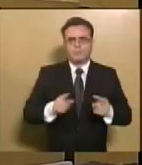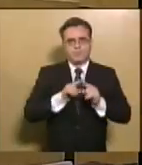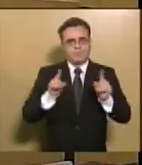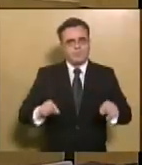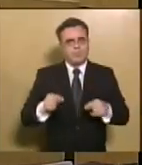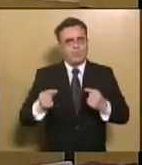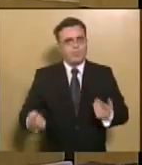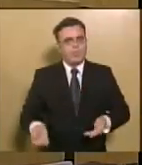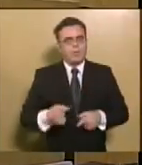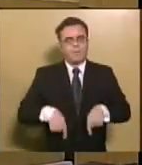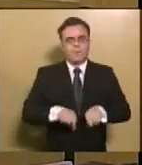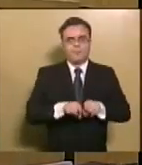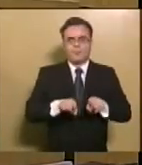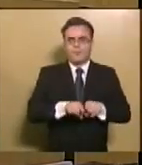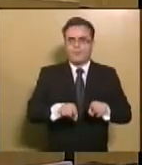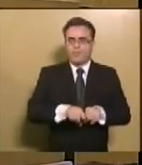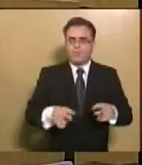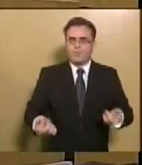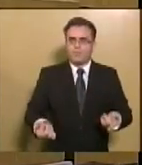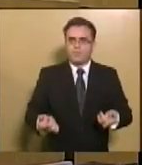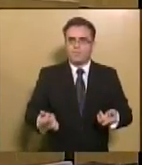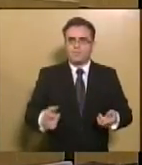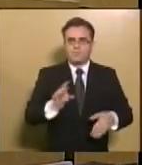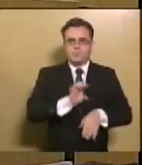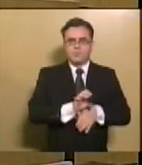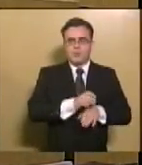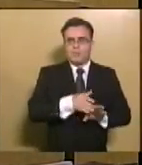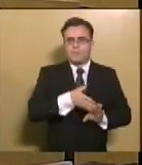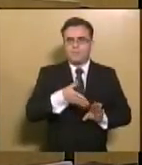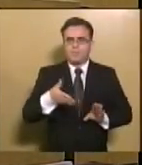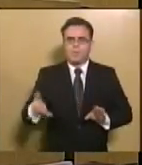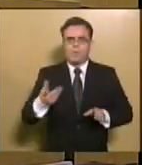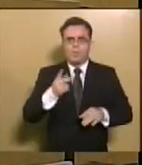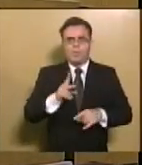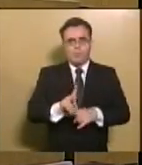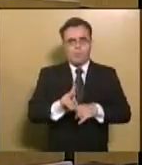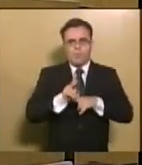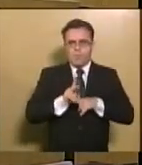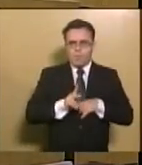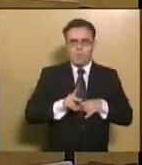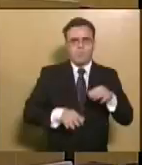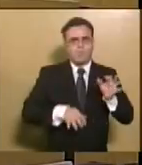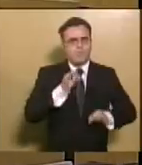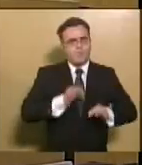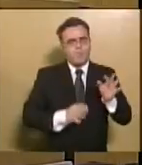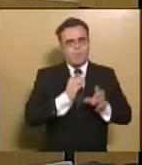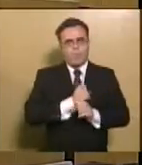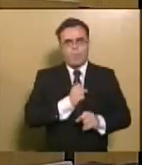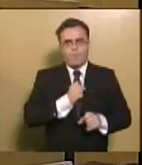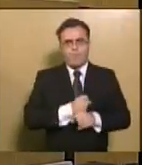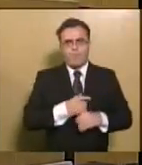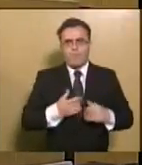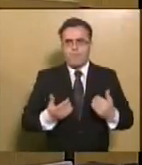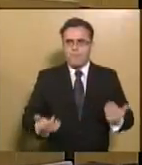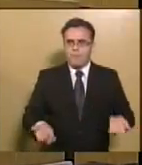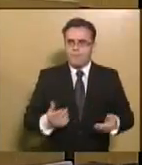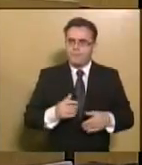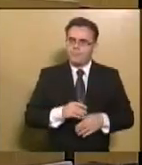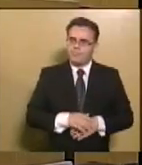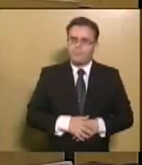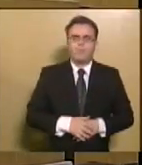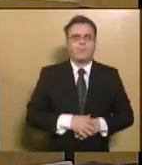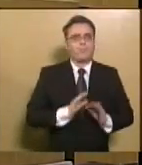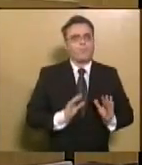que o Estado viveu também nesse período com o empréstimo do Tribunal de Contas do Estado de Sergipe. O Tribunal de Contas